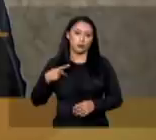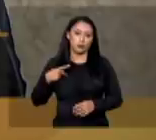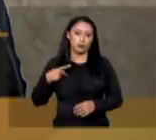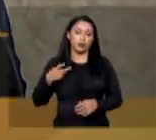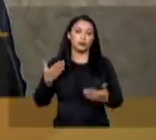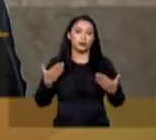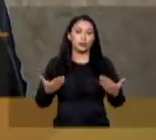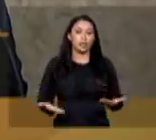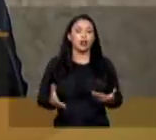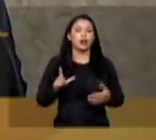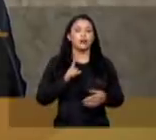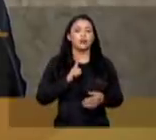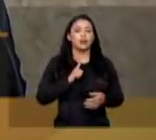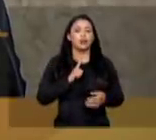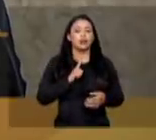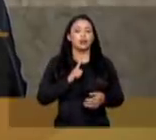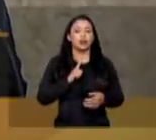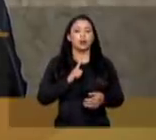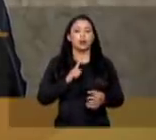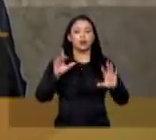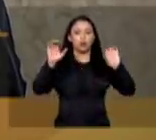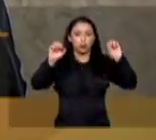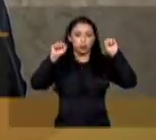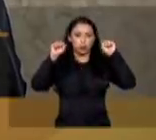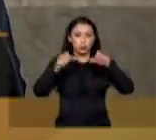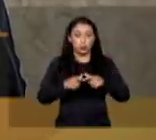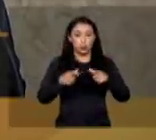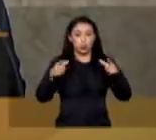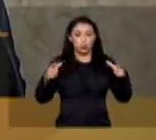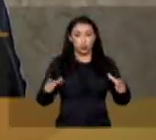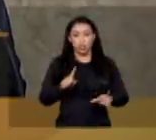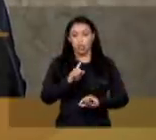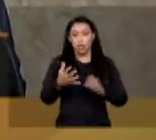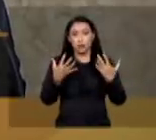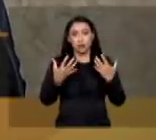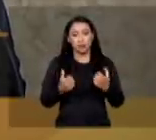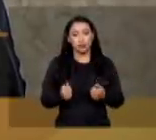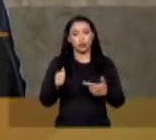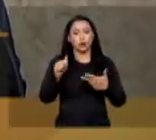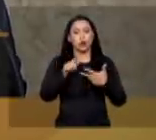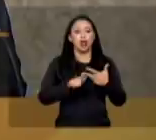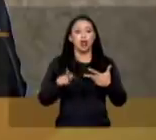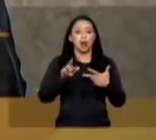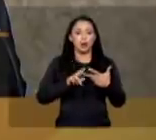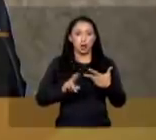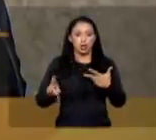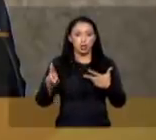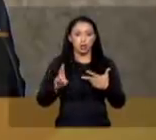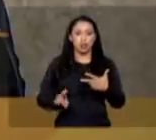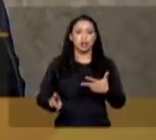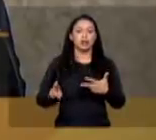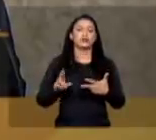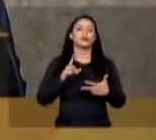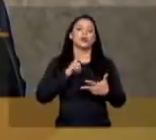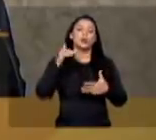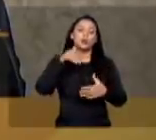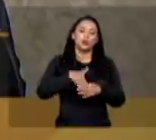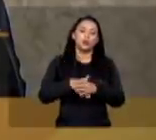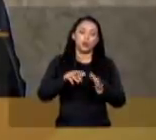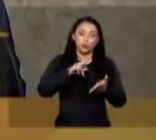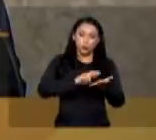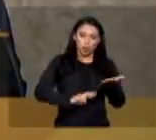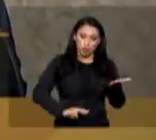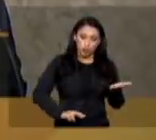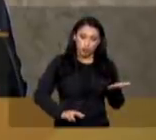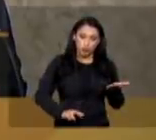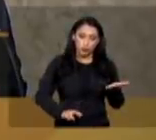decisão fica da seguinte forma: o tribunal, por maioria, negou provimento ao agravo regimental nos termos do voto do relator,